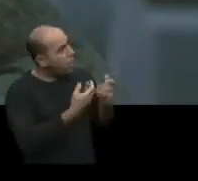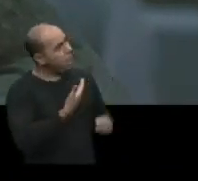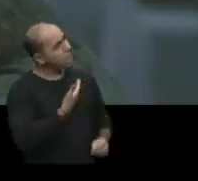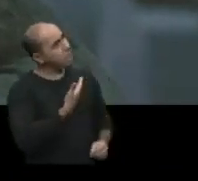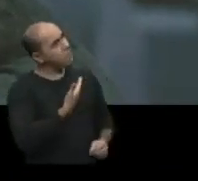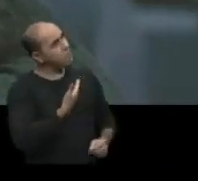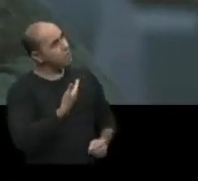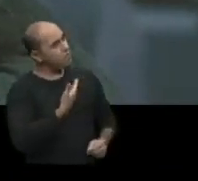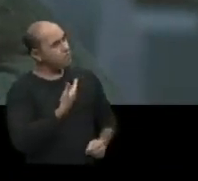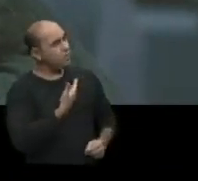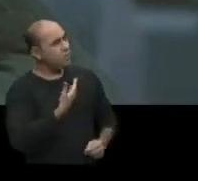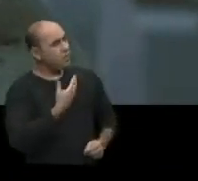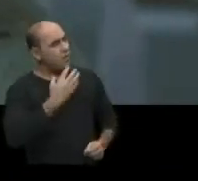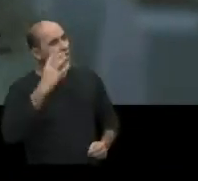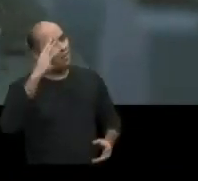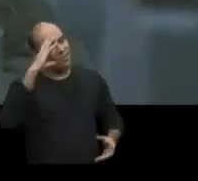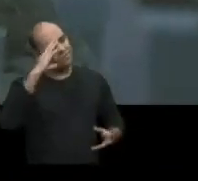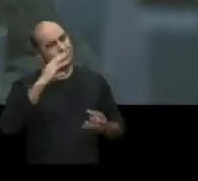Ele me ensinou muito.